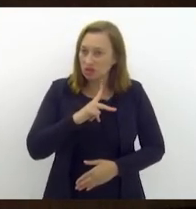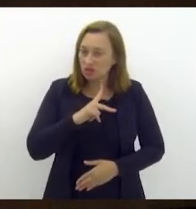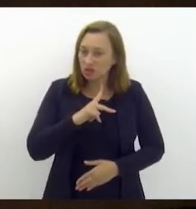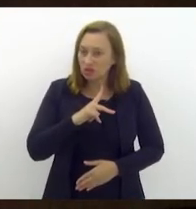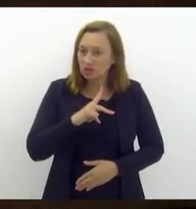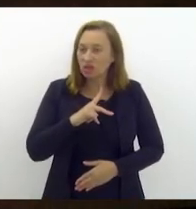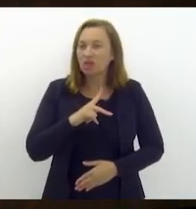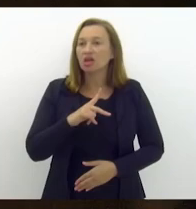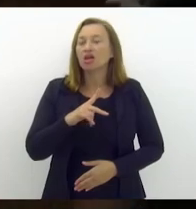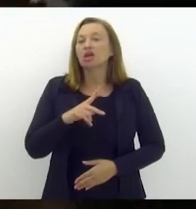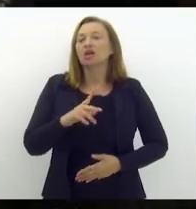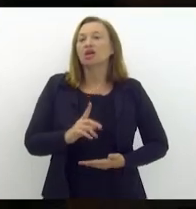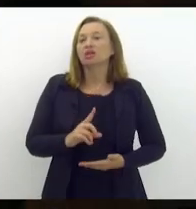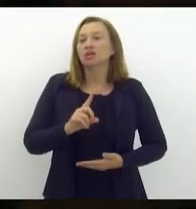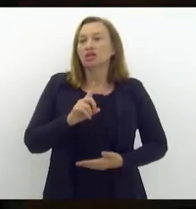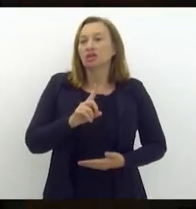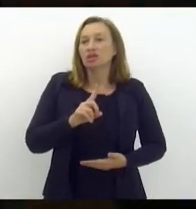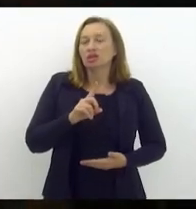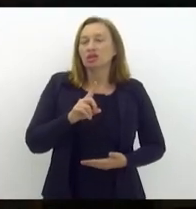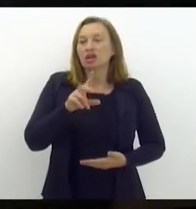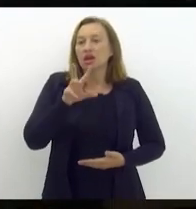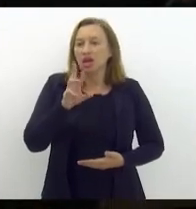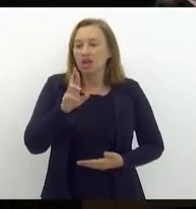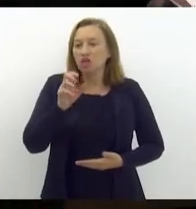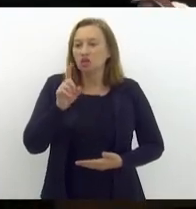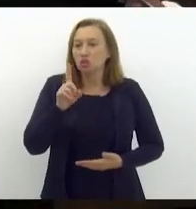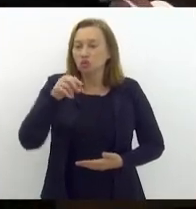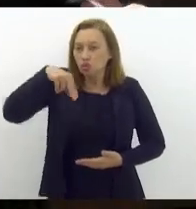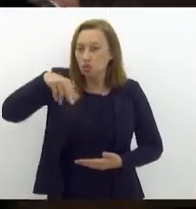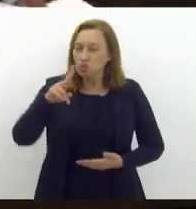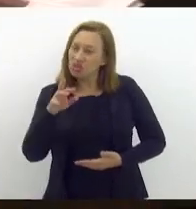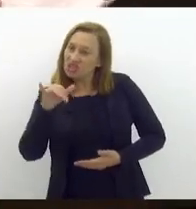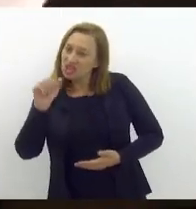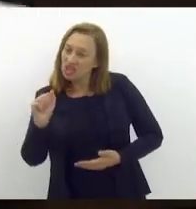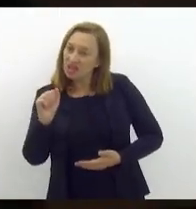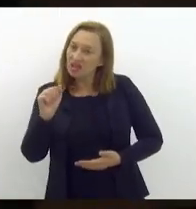Rio de Janeiro, que eu tenho absoluta certeza que o valor,